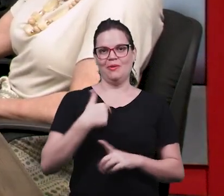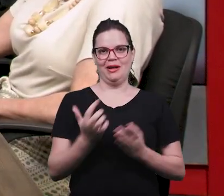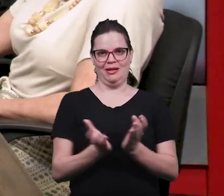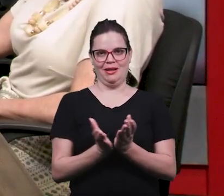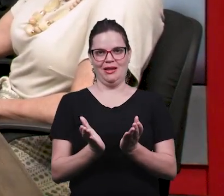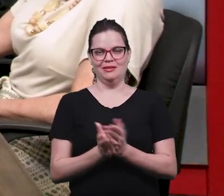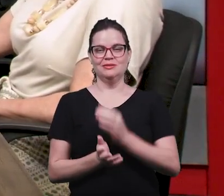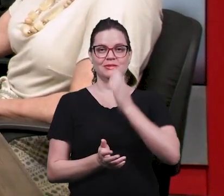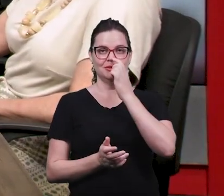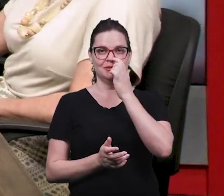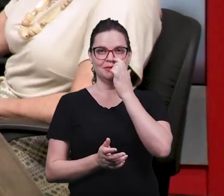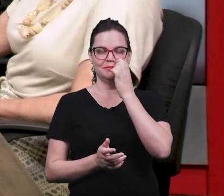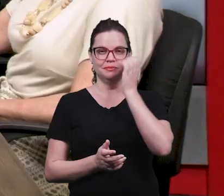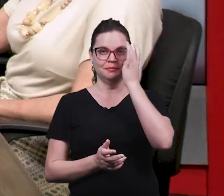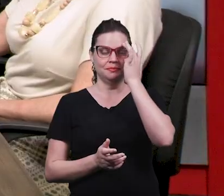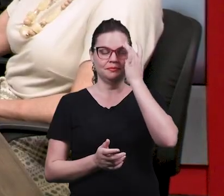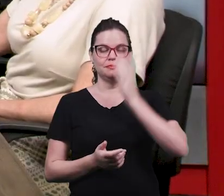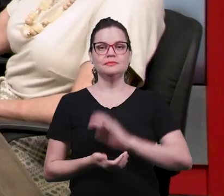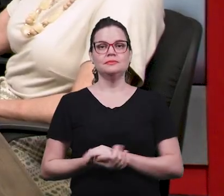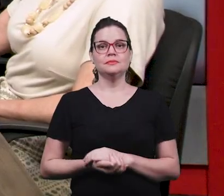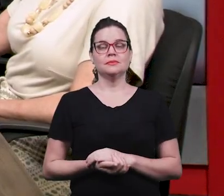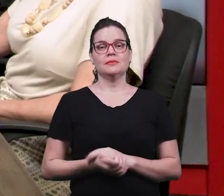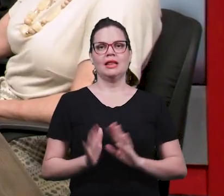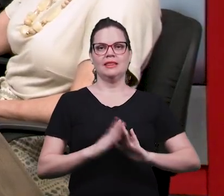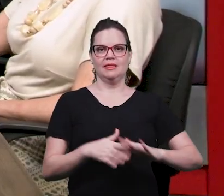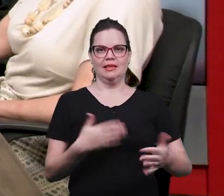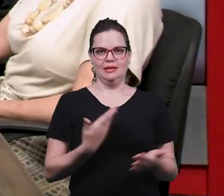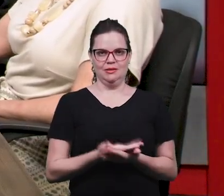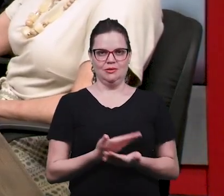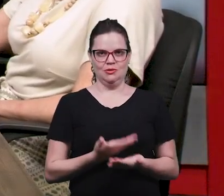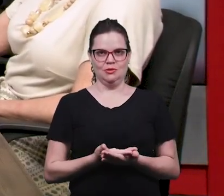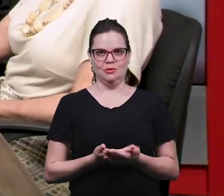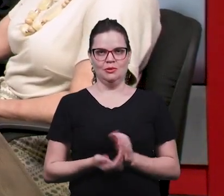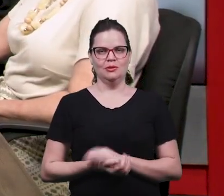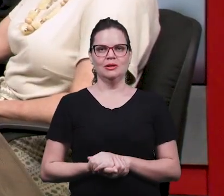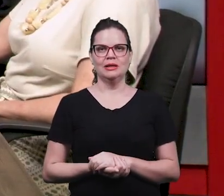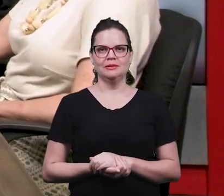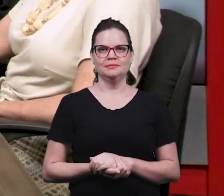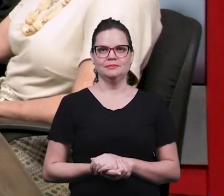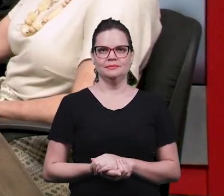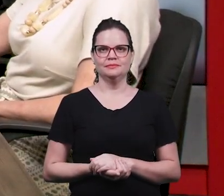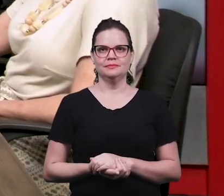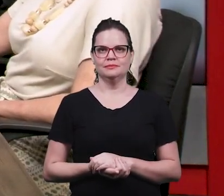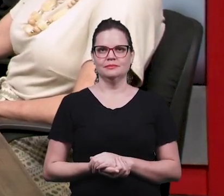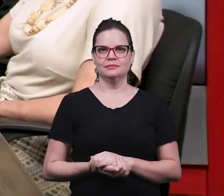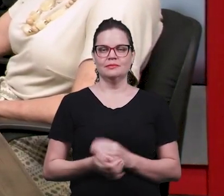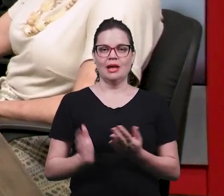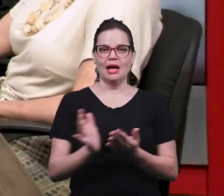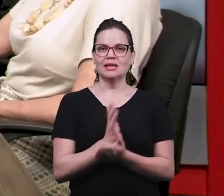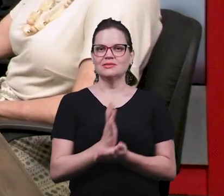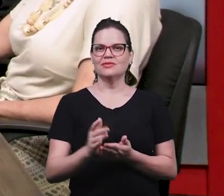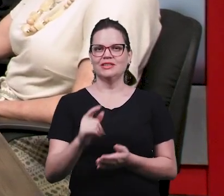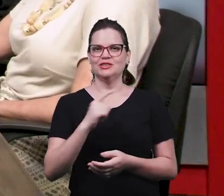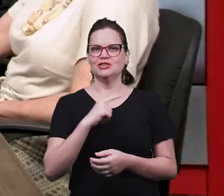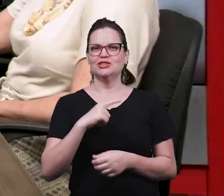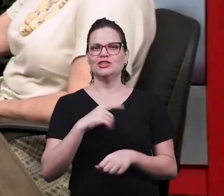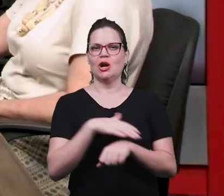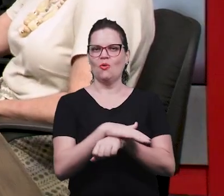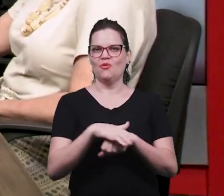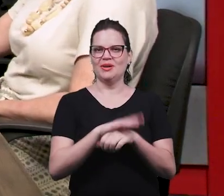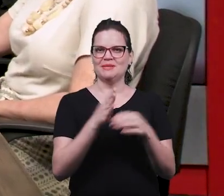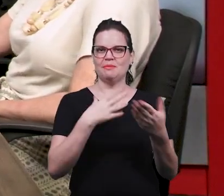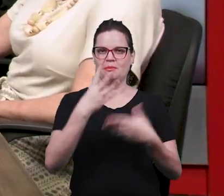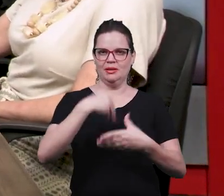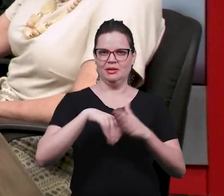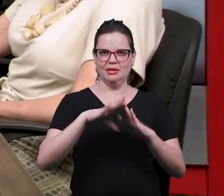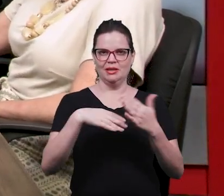uma experiência na escola. Primeiro, assim, quando conversavam, né, e às vezes falavam uns palavrões,